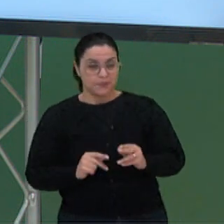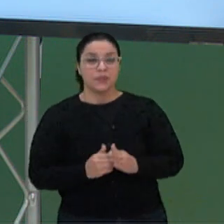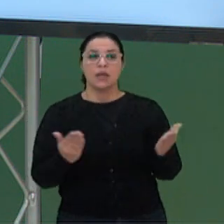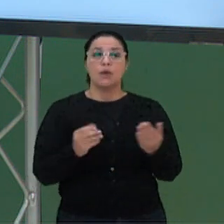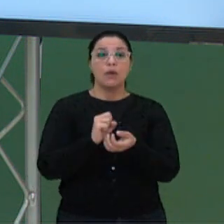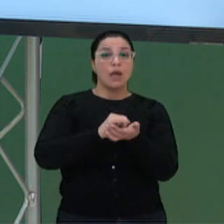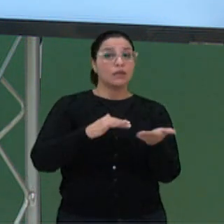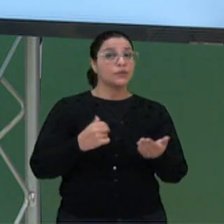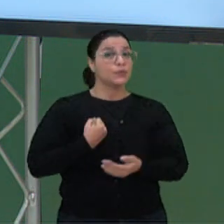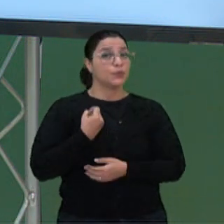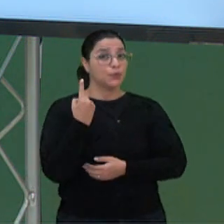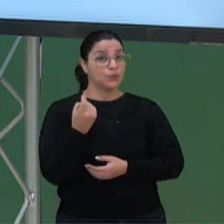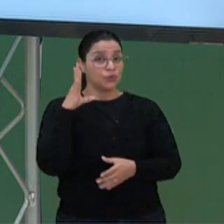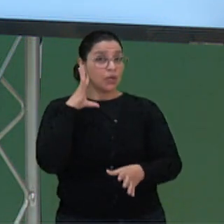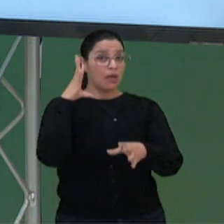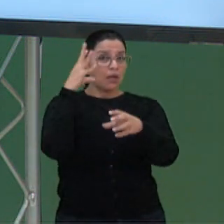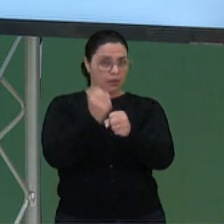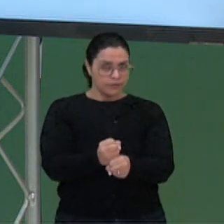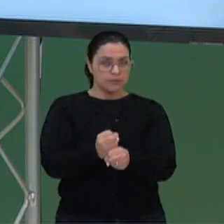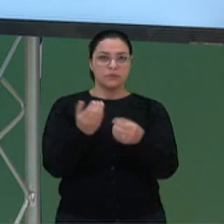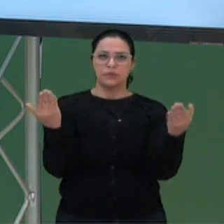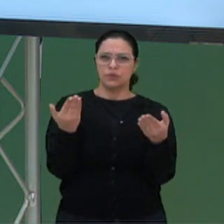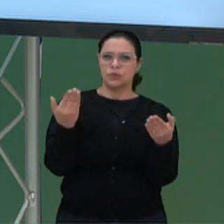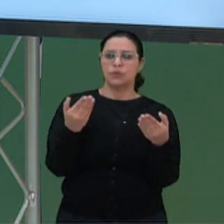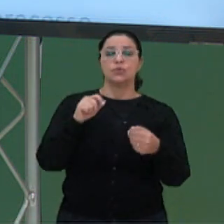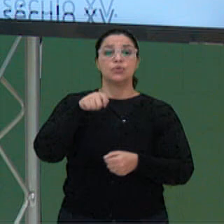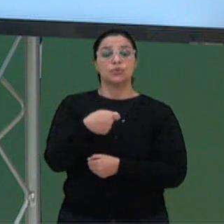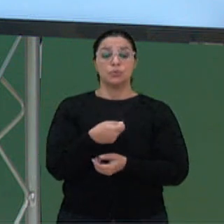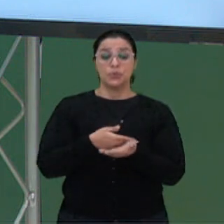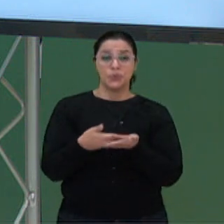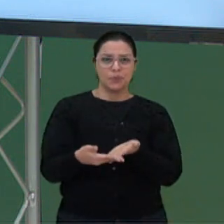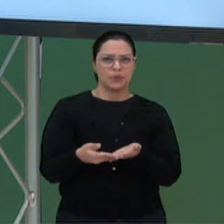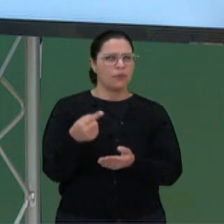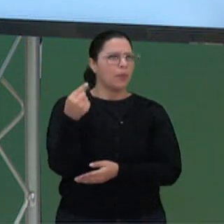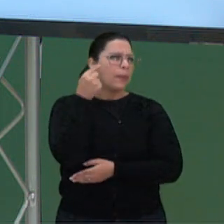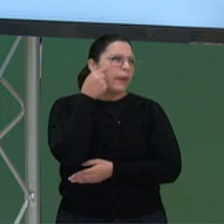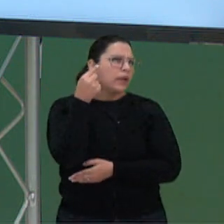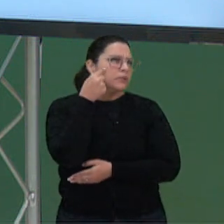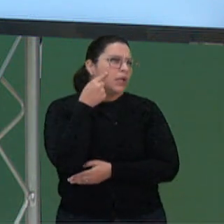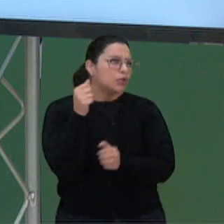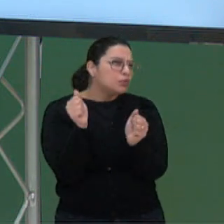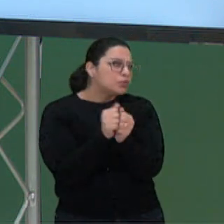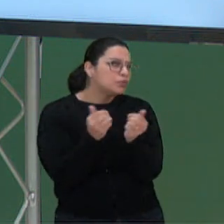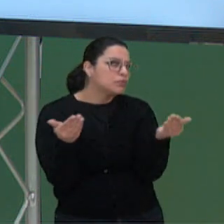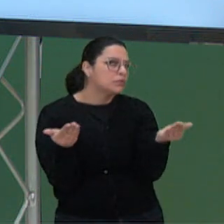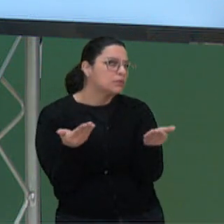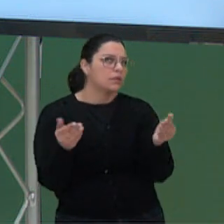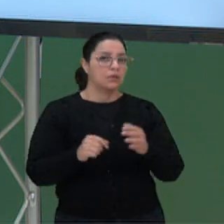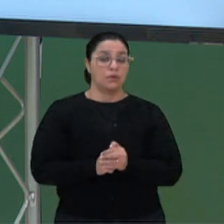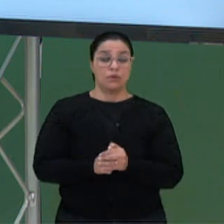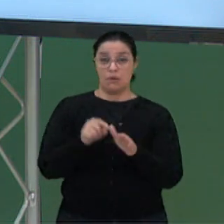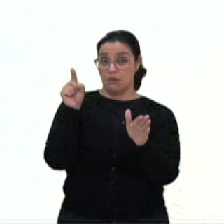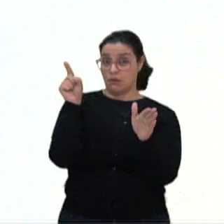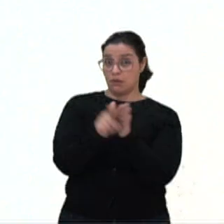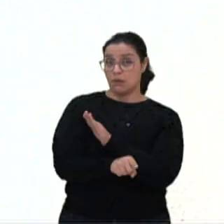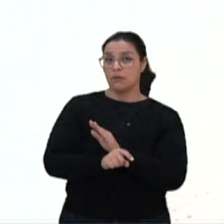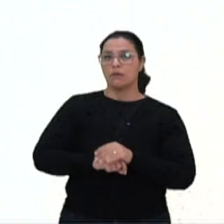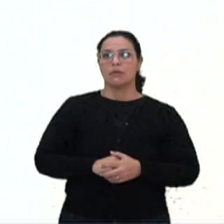Primeiro exercício de revisão ali, então, dessa parte inicial. Vamos pensar um pouquinho juntos ali. Uma